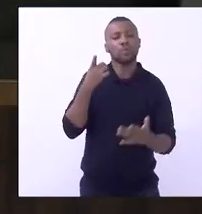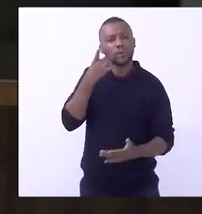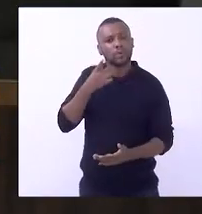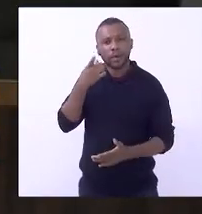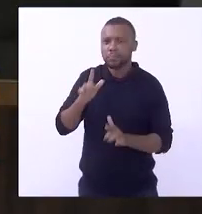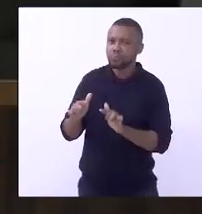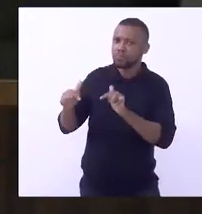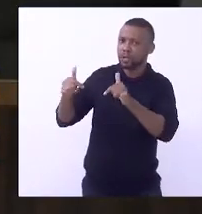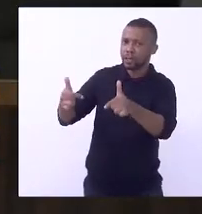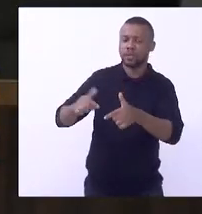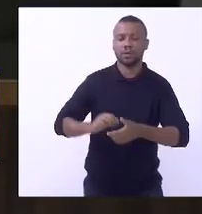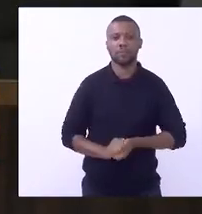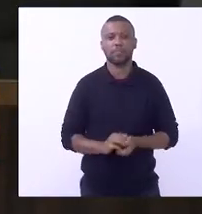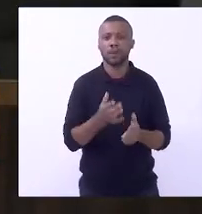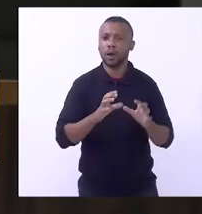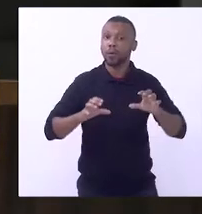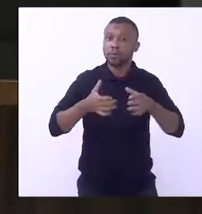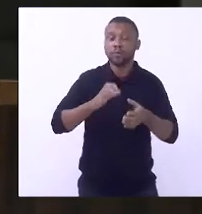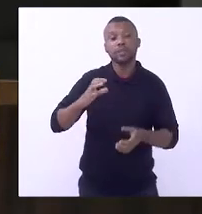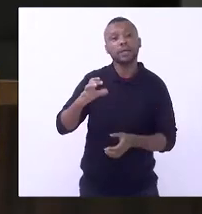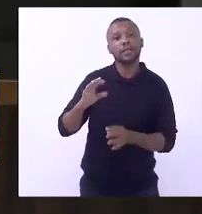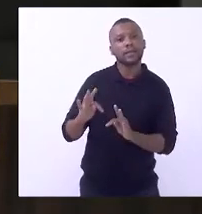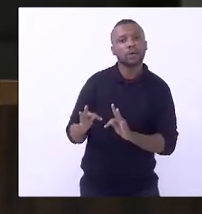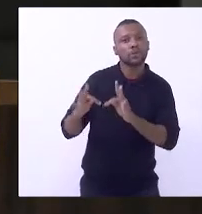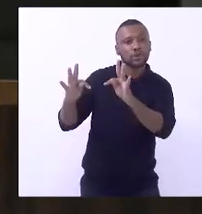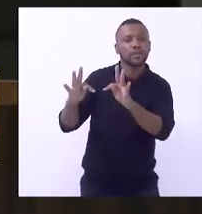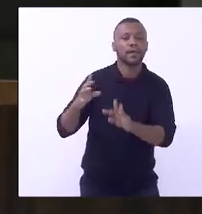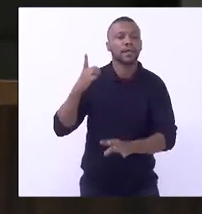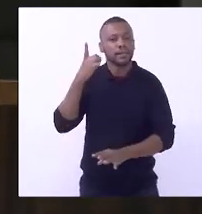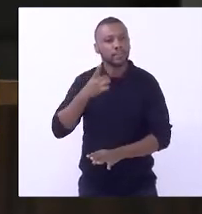Pela Comissão de Ciência e Tecnologia, deputado Valdeque Carneiro.